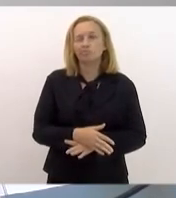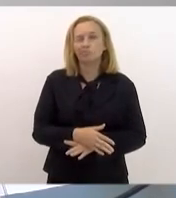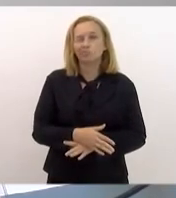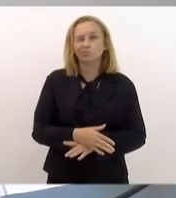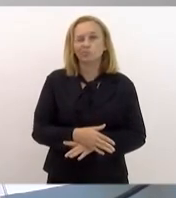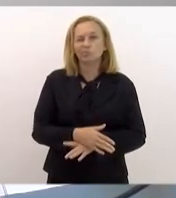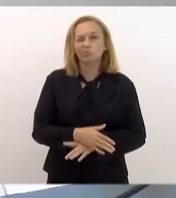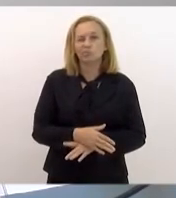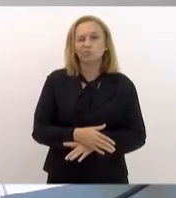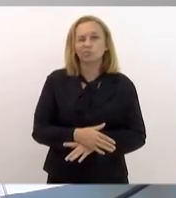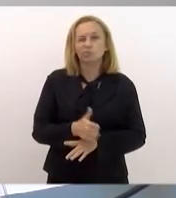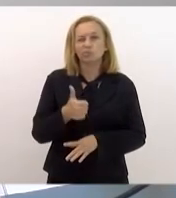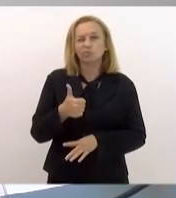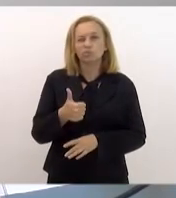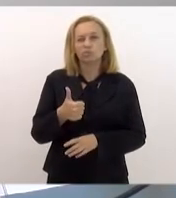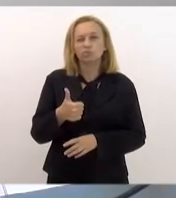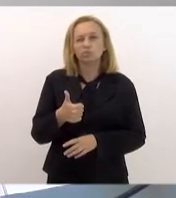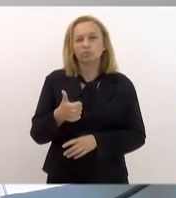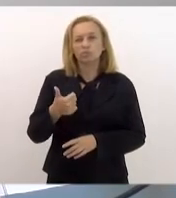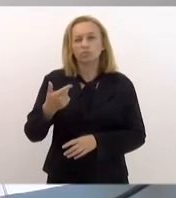em 13, por aí,